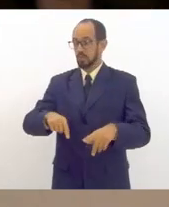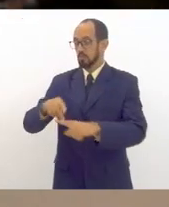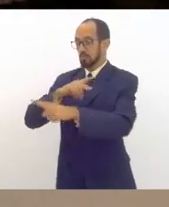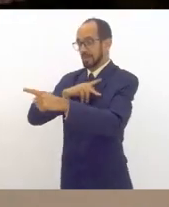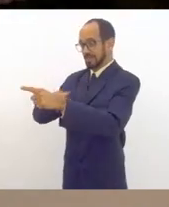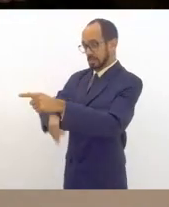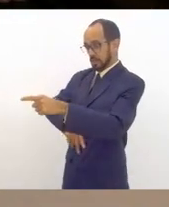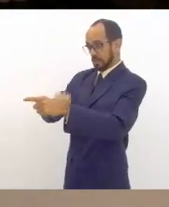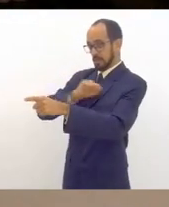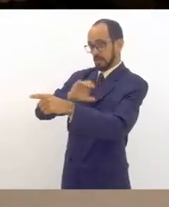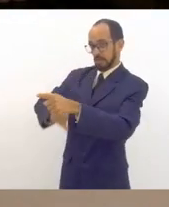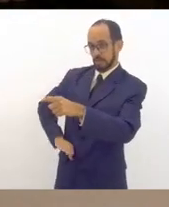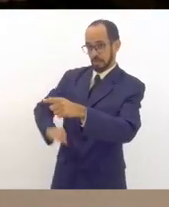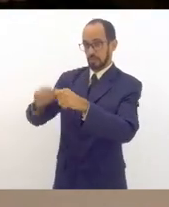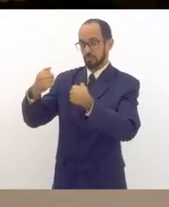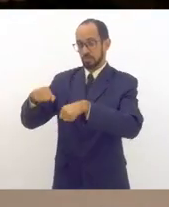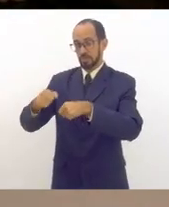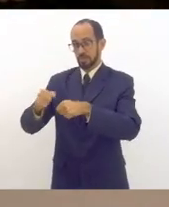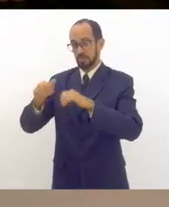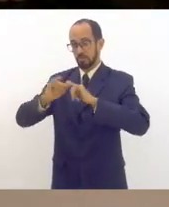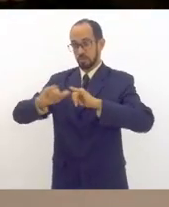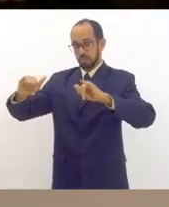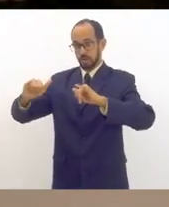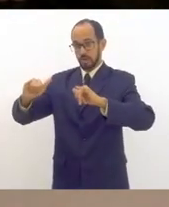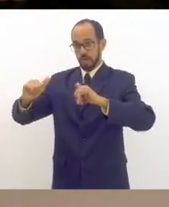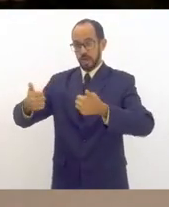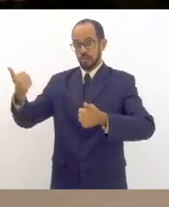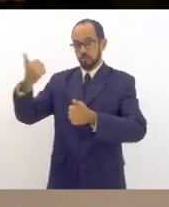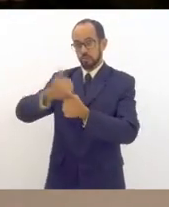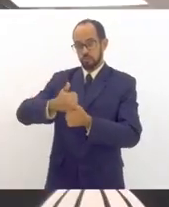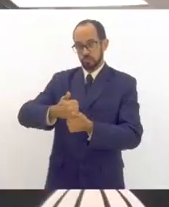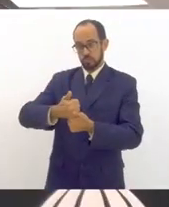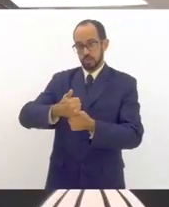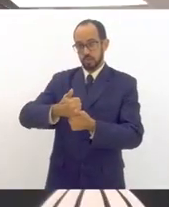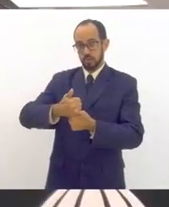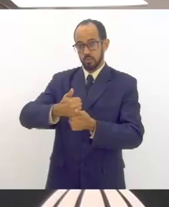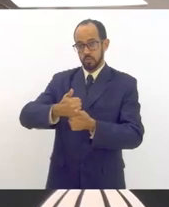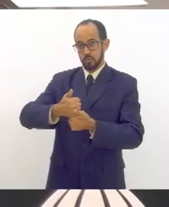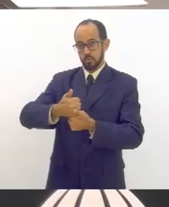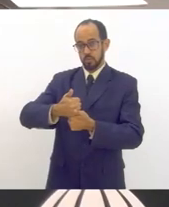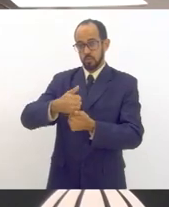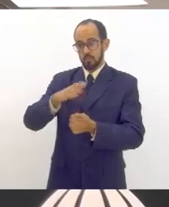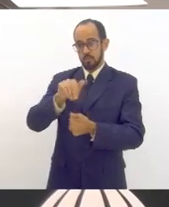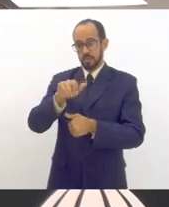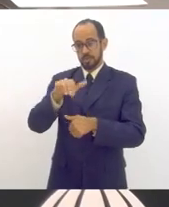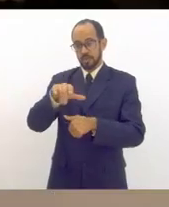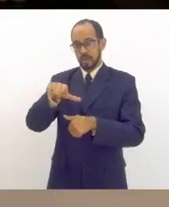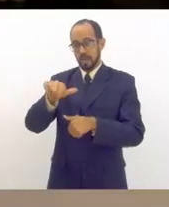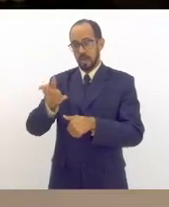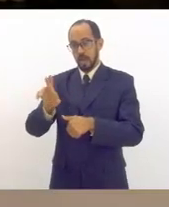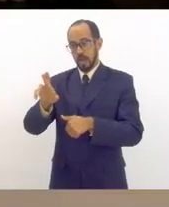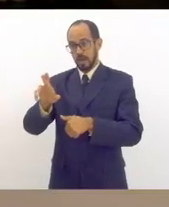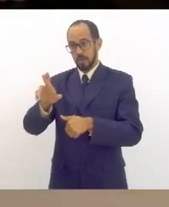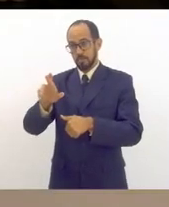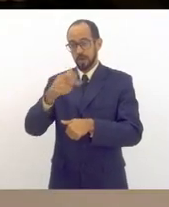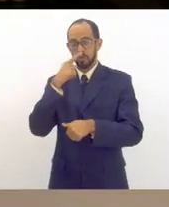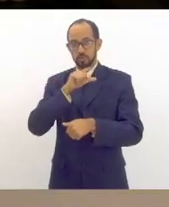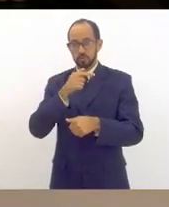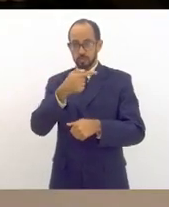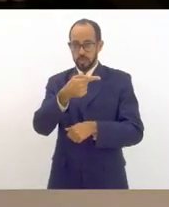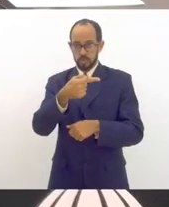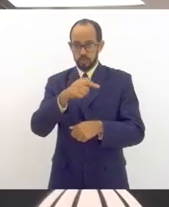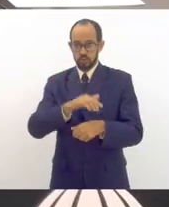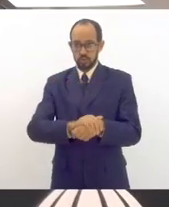que publicar a substituição do nome Bacelar por um outro deputado para dar os 7... Então, tem